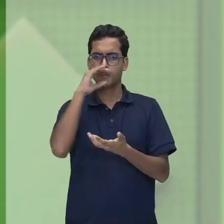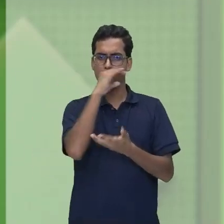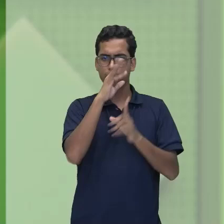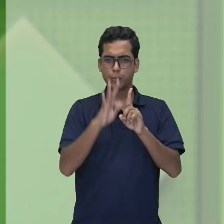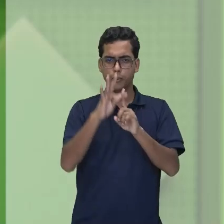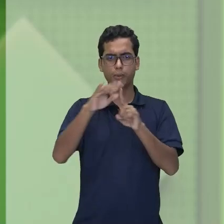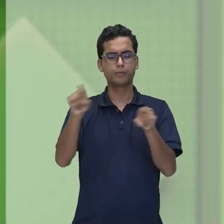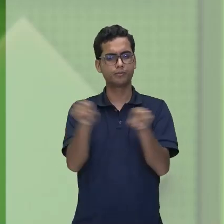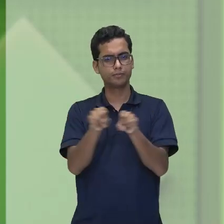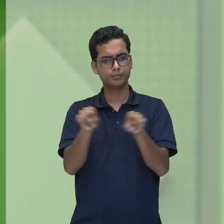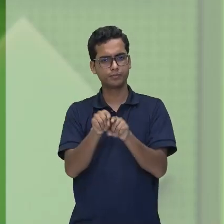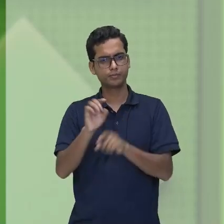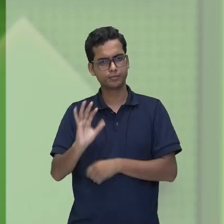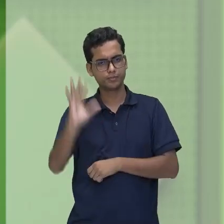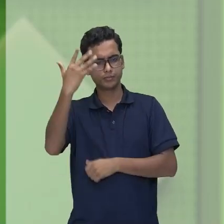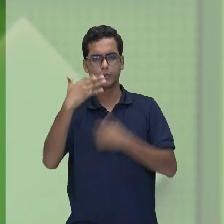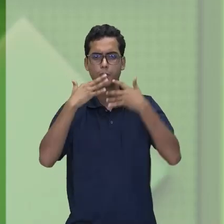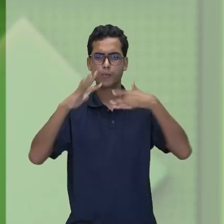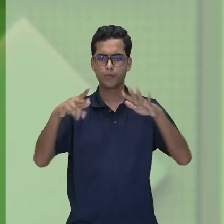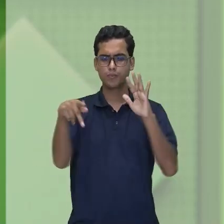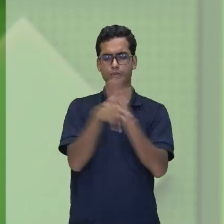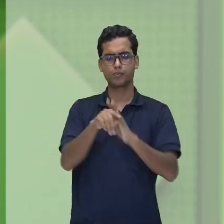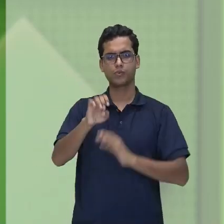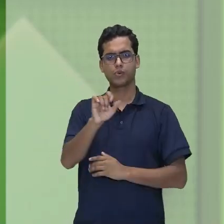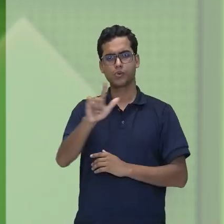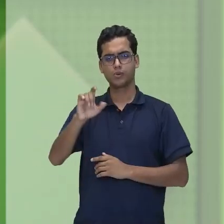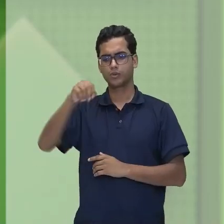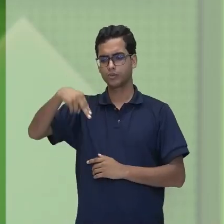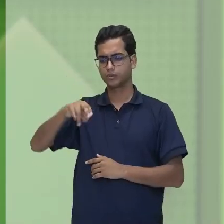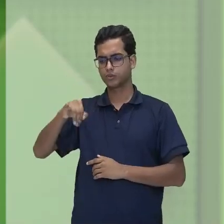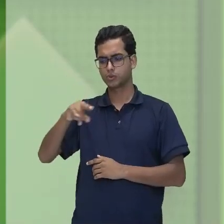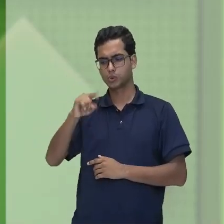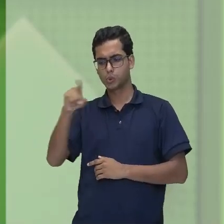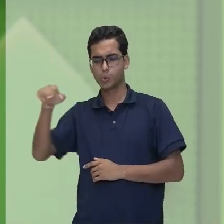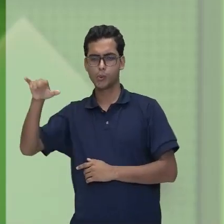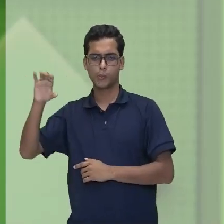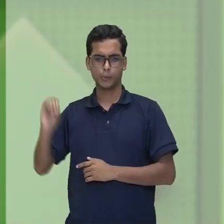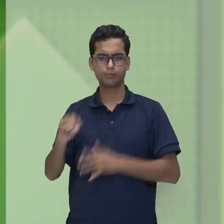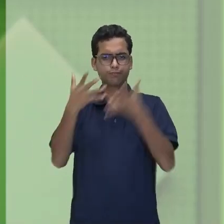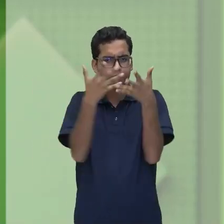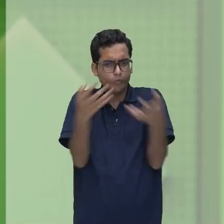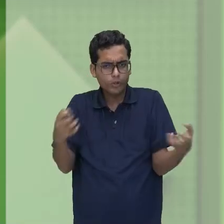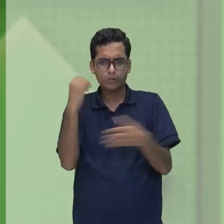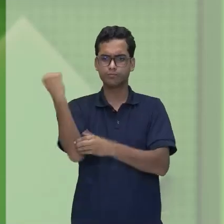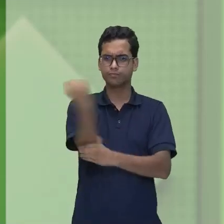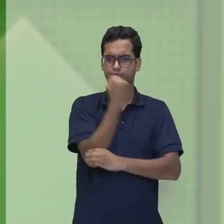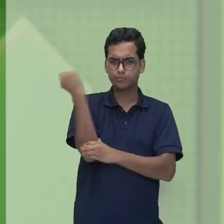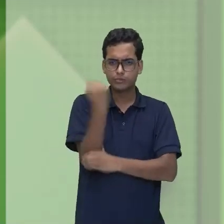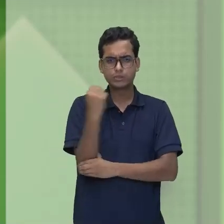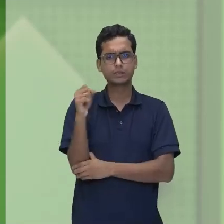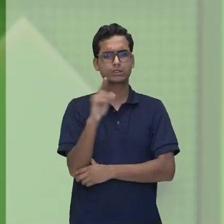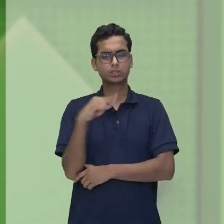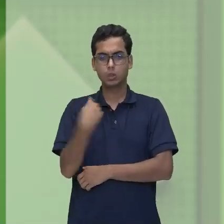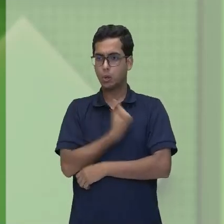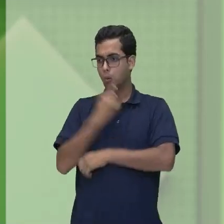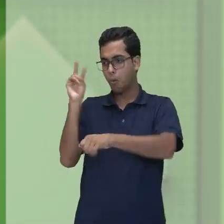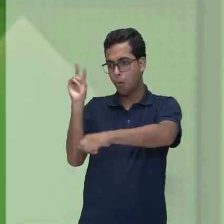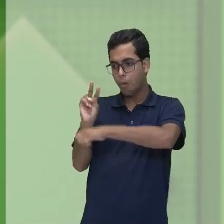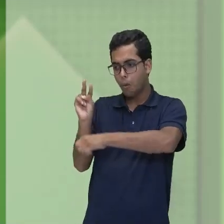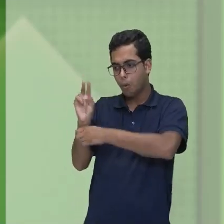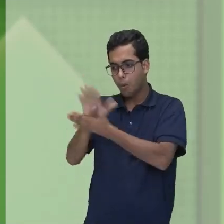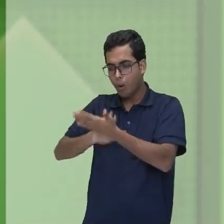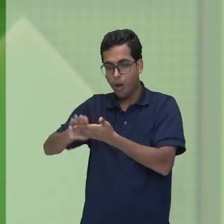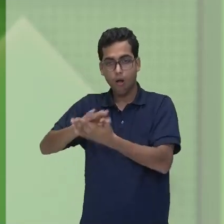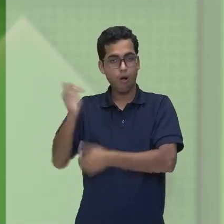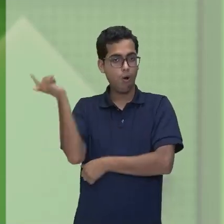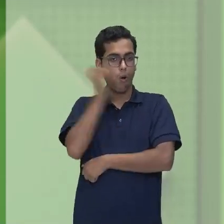fenômenos naturais, como a gente viu aí no caso do El Niño. O fato é que, se a gente não consegue preservar, a gente vai